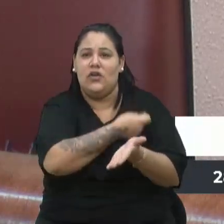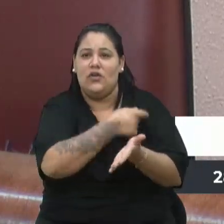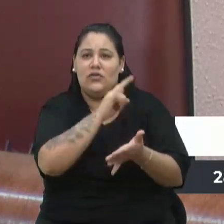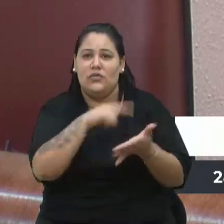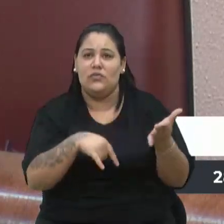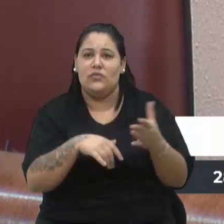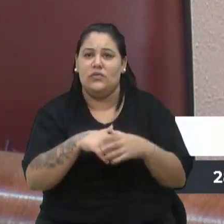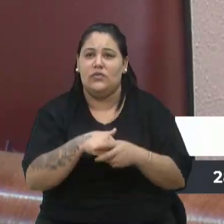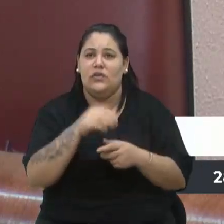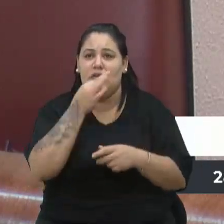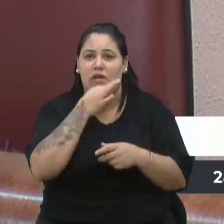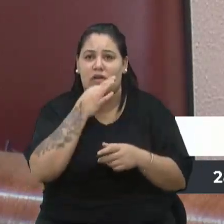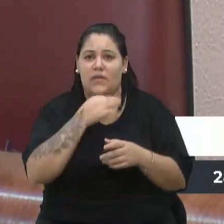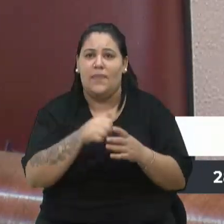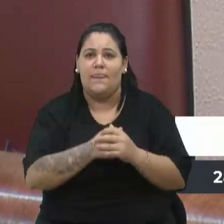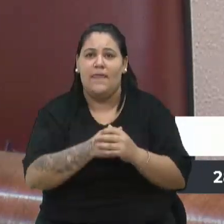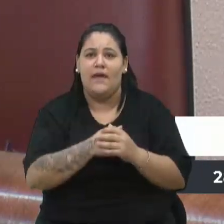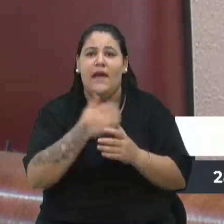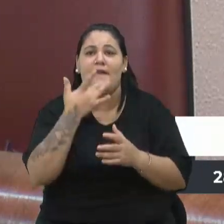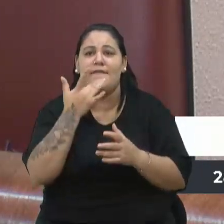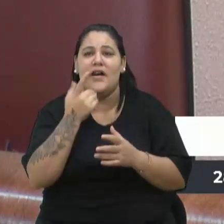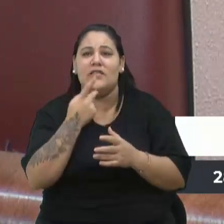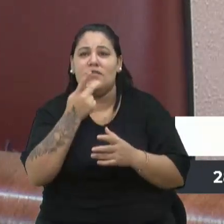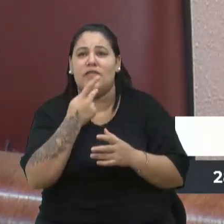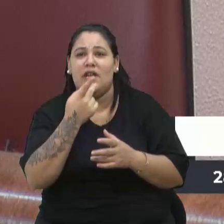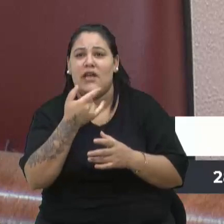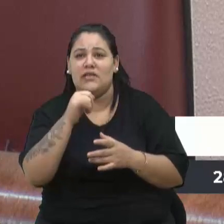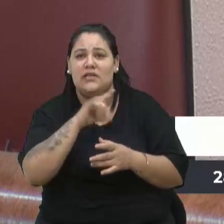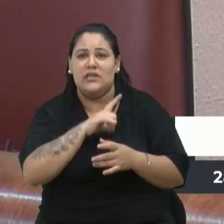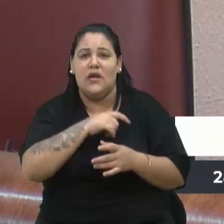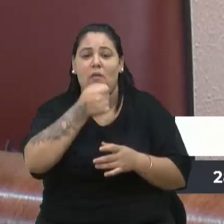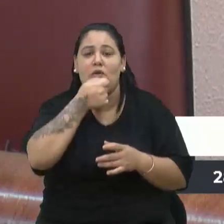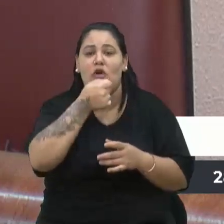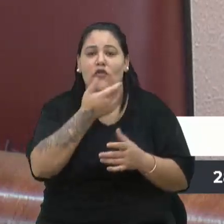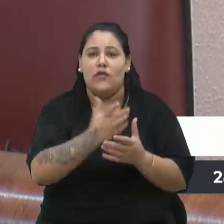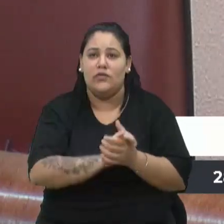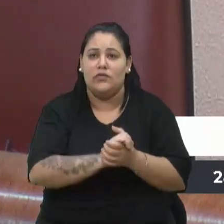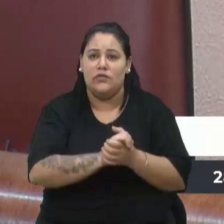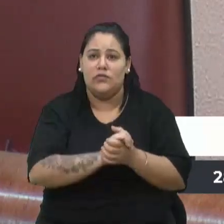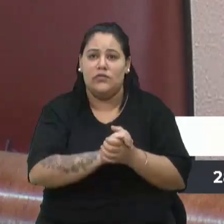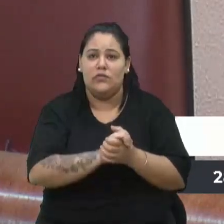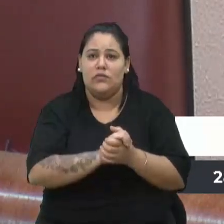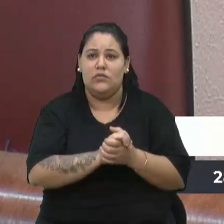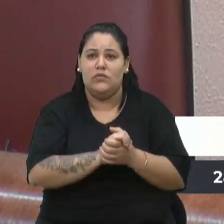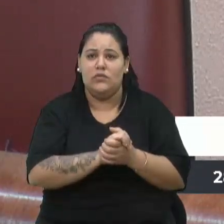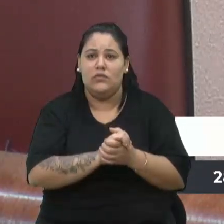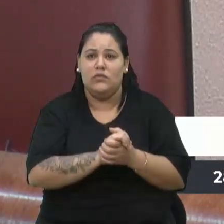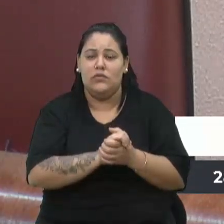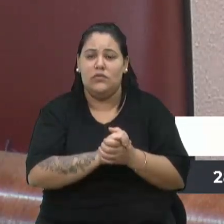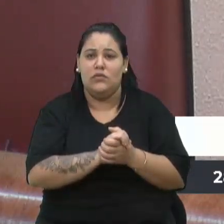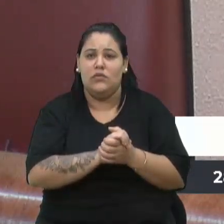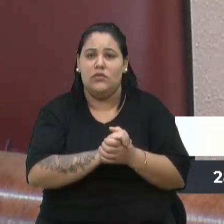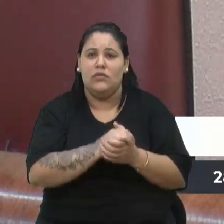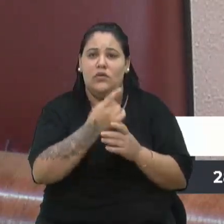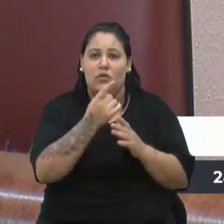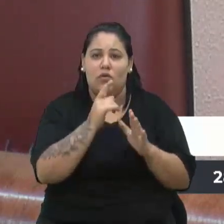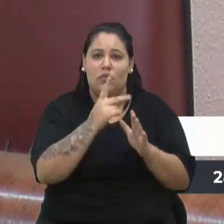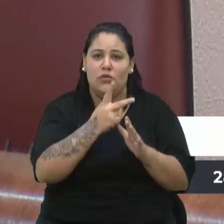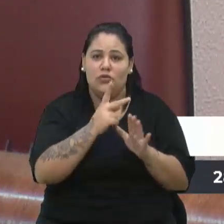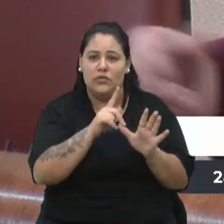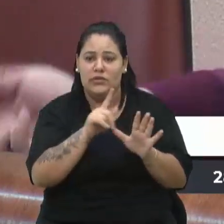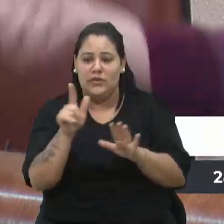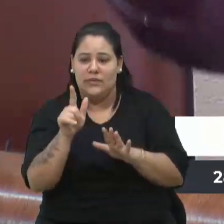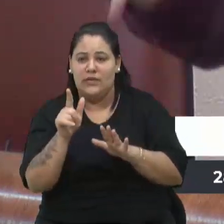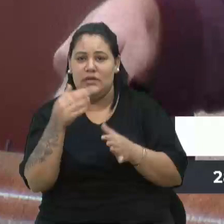Caxias a R$10. É fácil falar quando tem o microfone. Deve ter ido perto de 8, 1 ou 2 semanas, e com